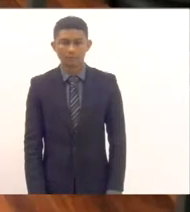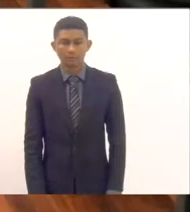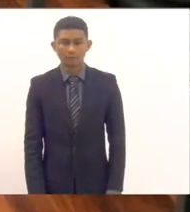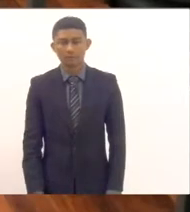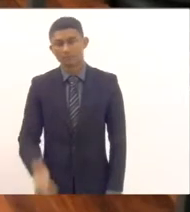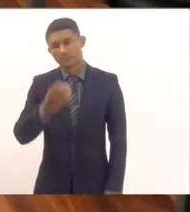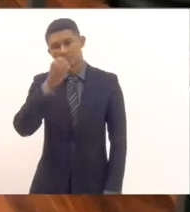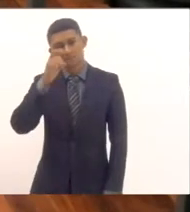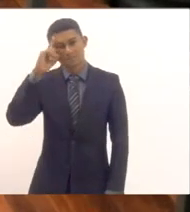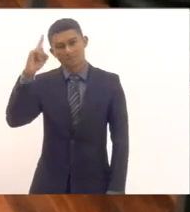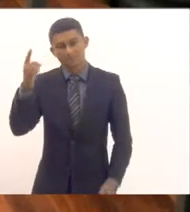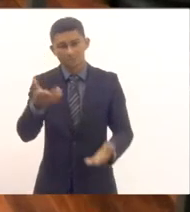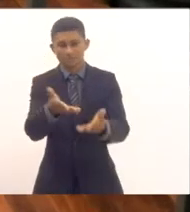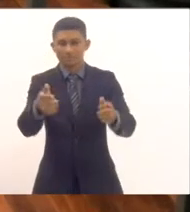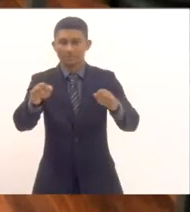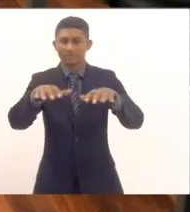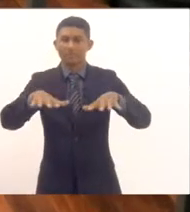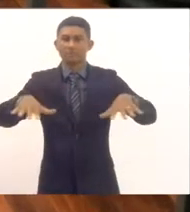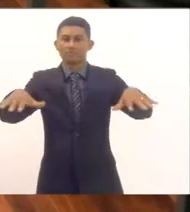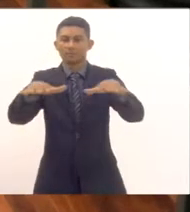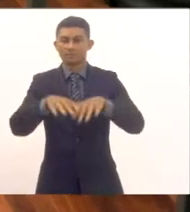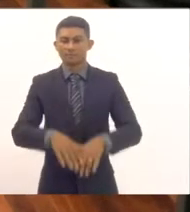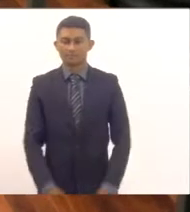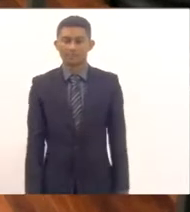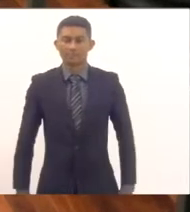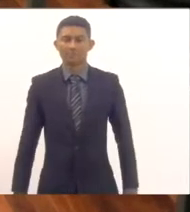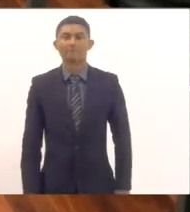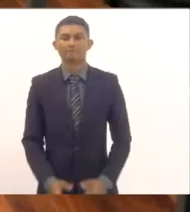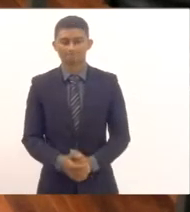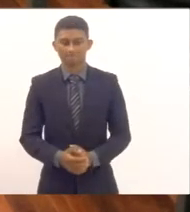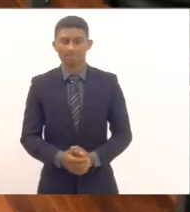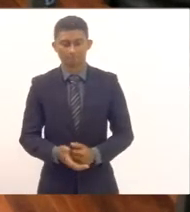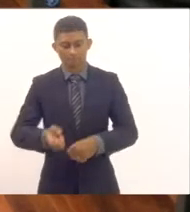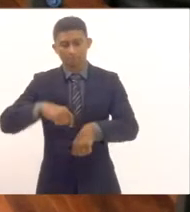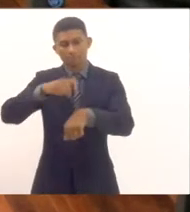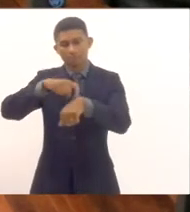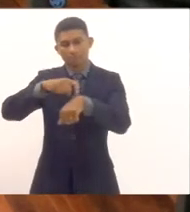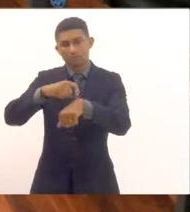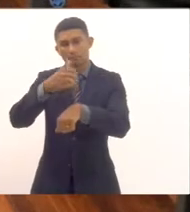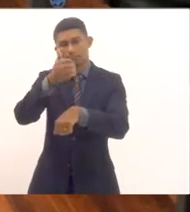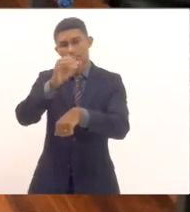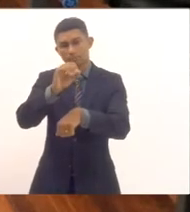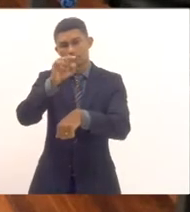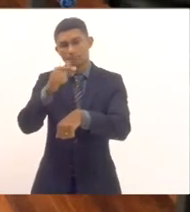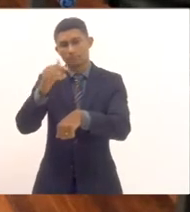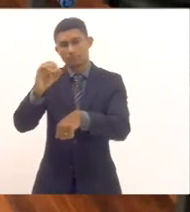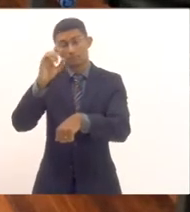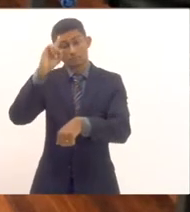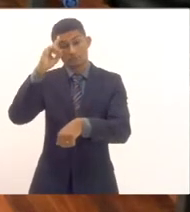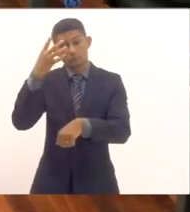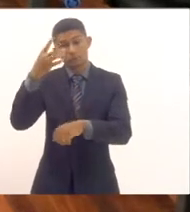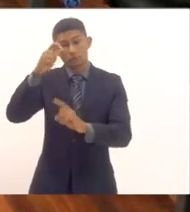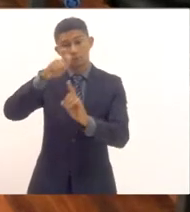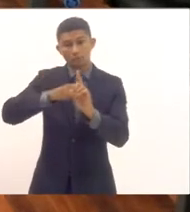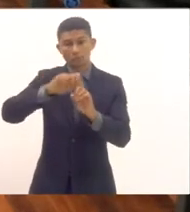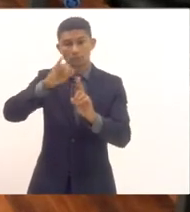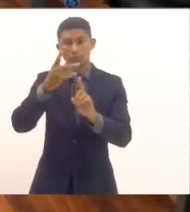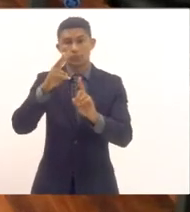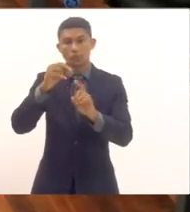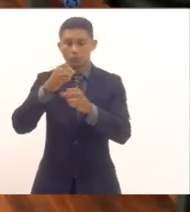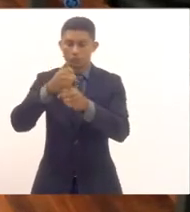Oi bom dia a todos e todas as 10:10 do dia quatro de Julho